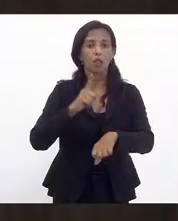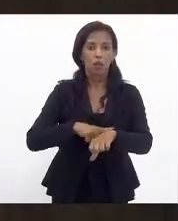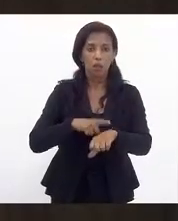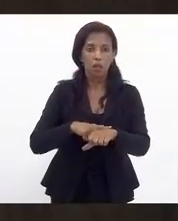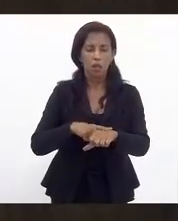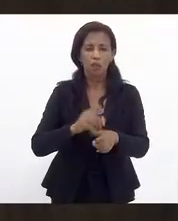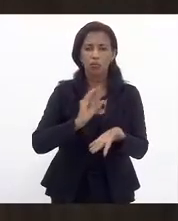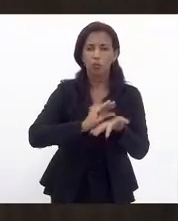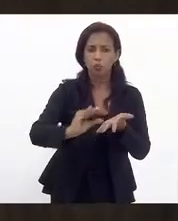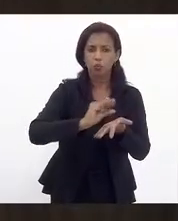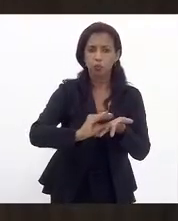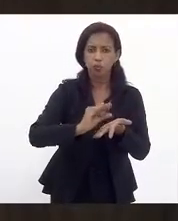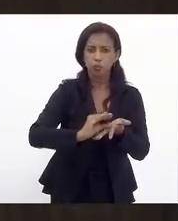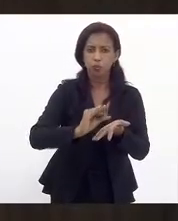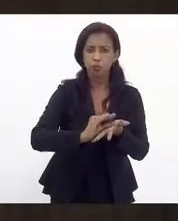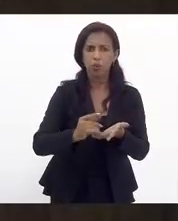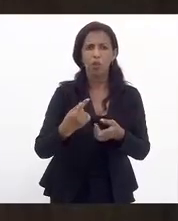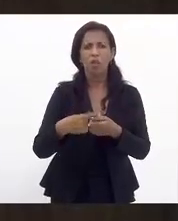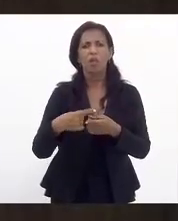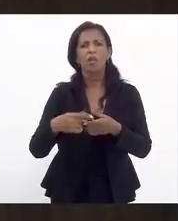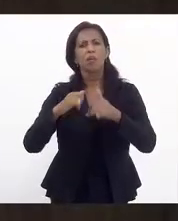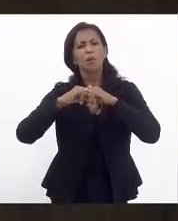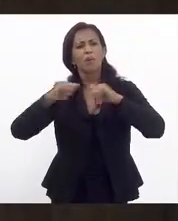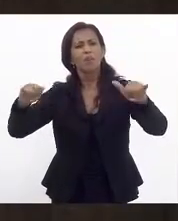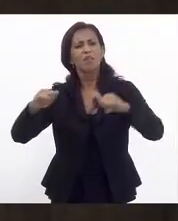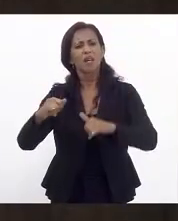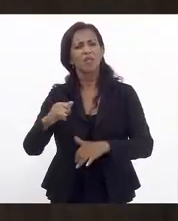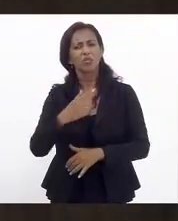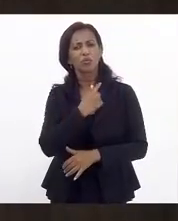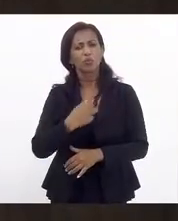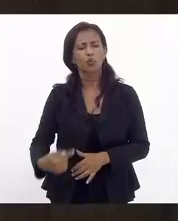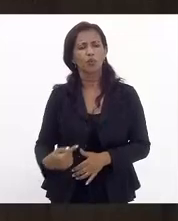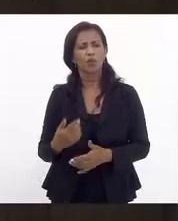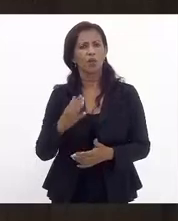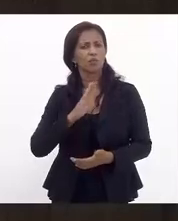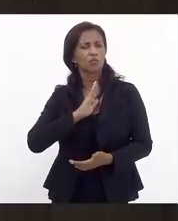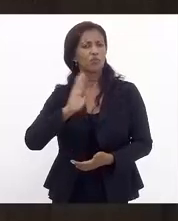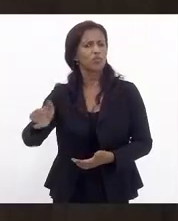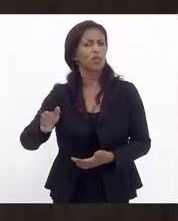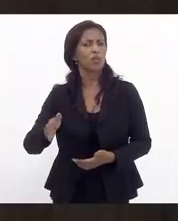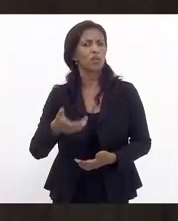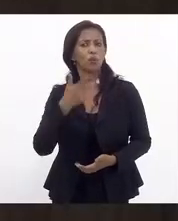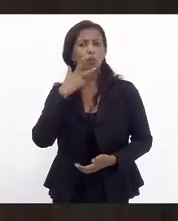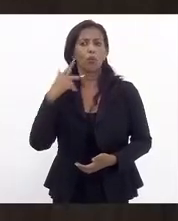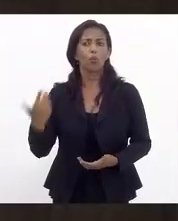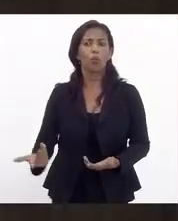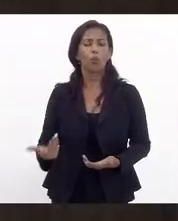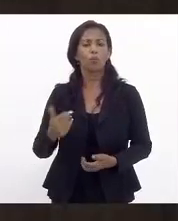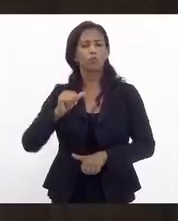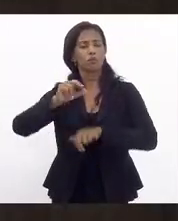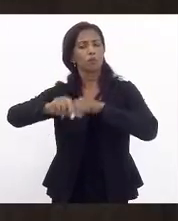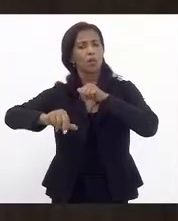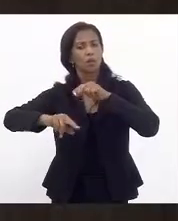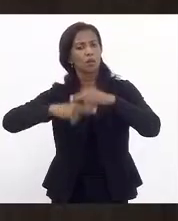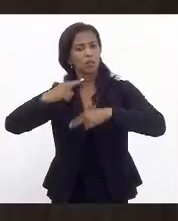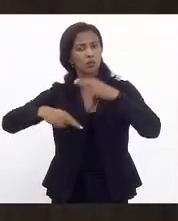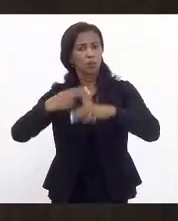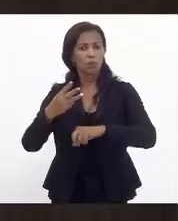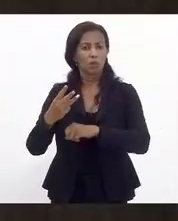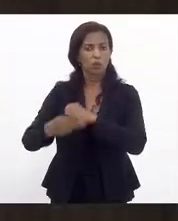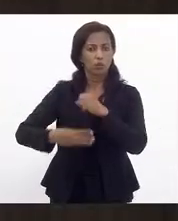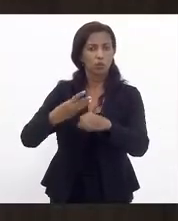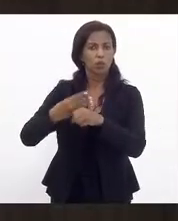dele de contribuição e por que não vi uma mensagem direto do governo Quanto é o a transformação do